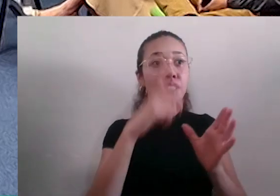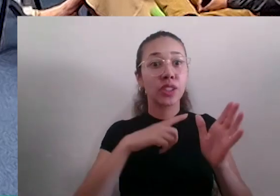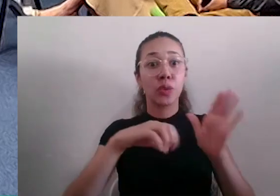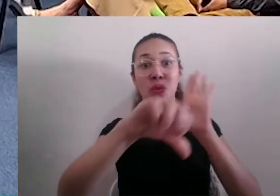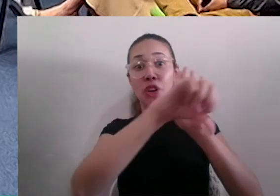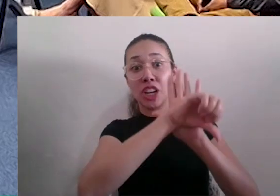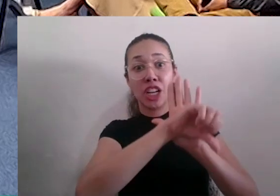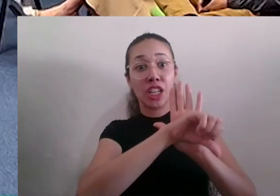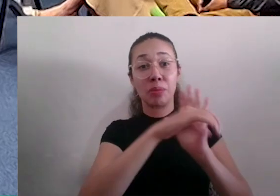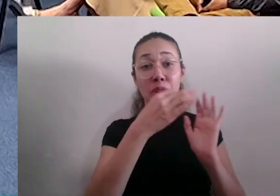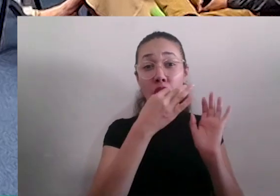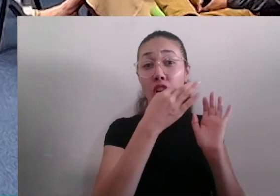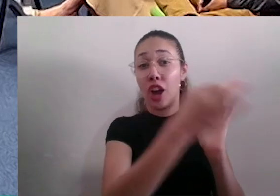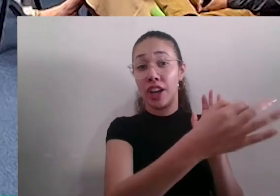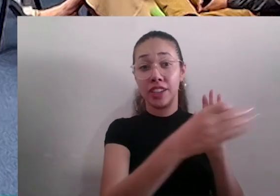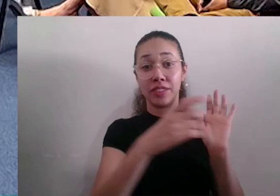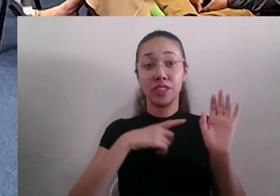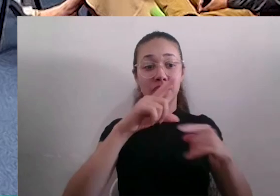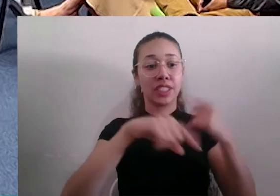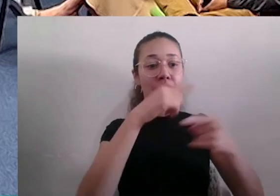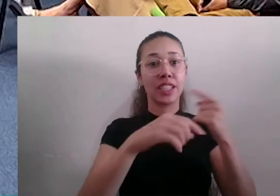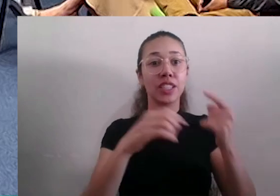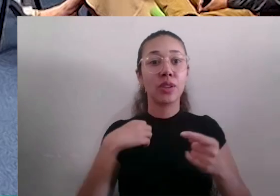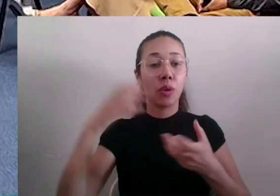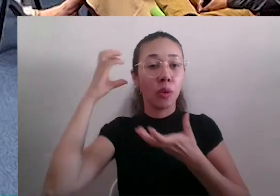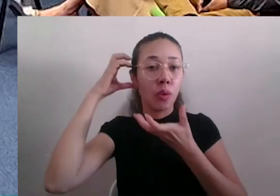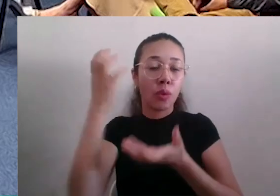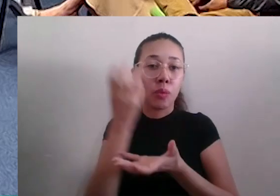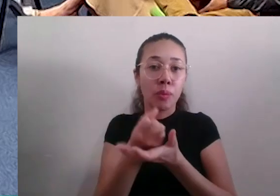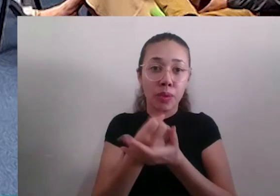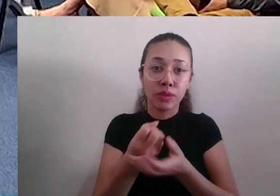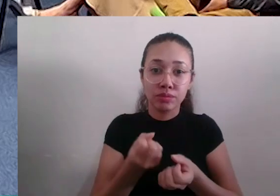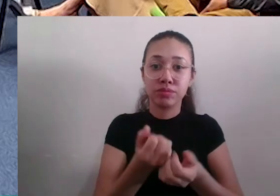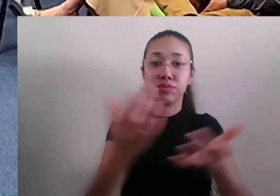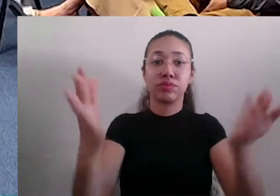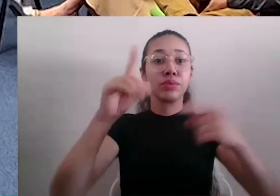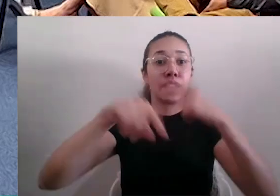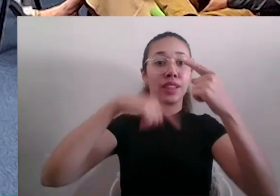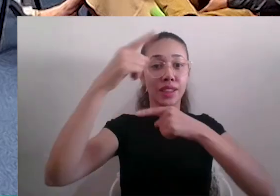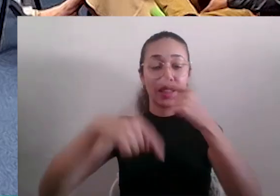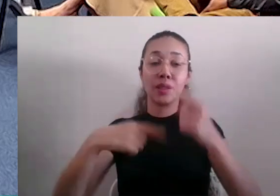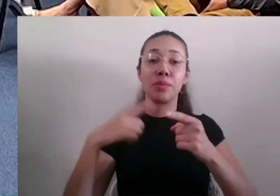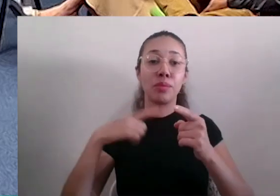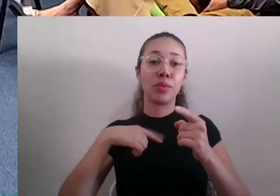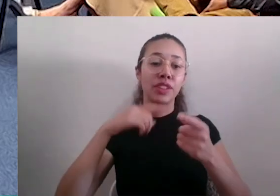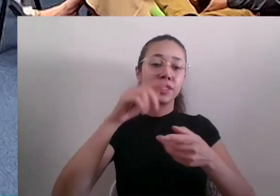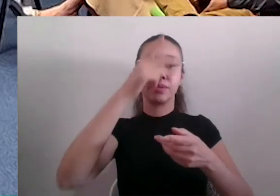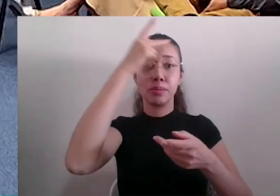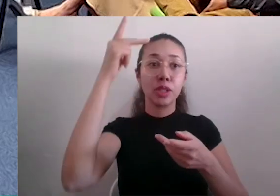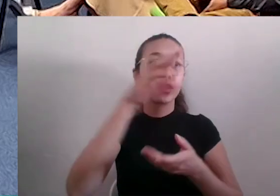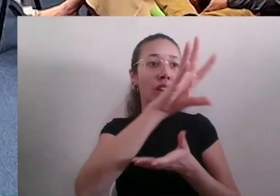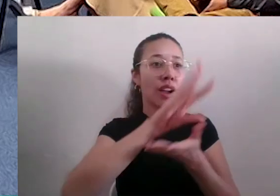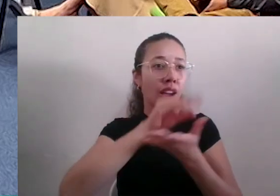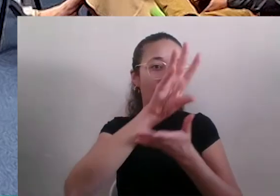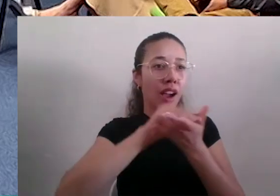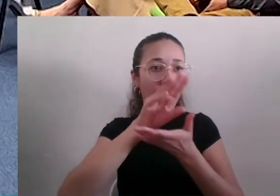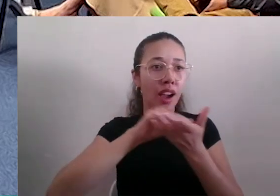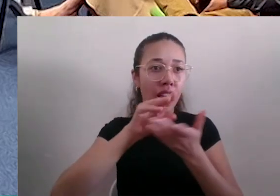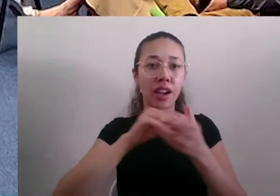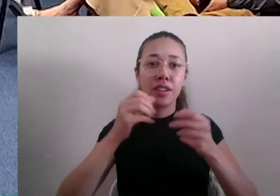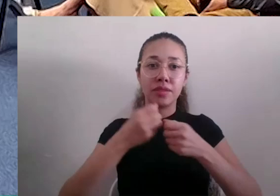vira um podcast Depois vira um documentário aí vira uma série de ficção aí vira um filme que vai pro cinema então tem uma exploração assim h de